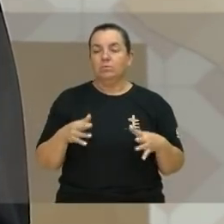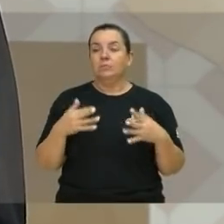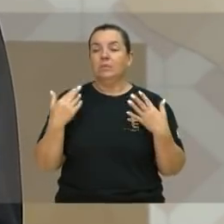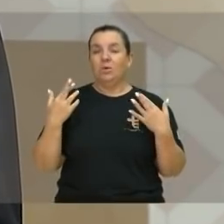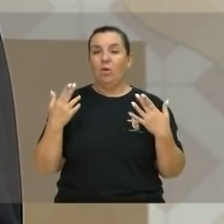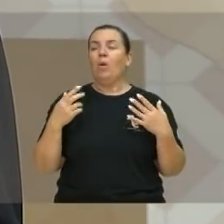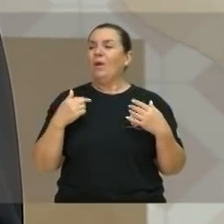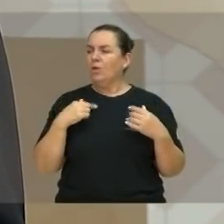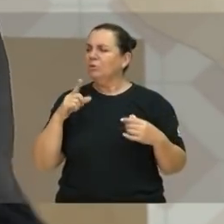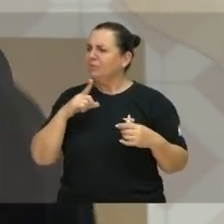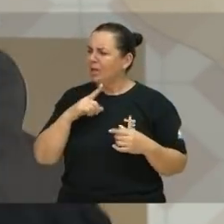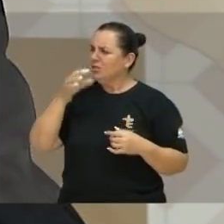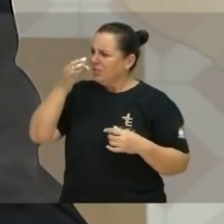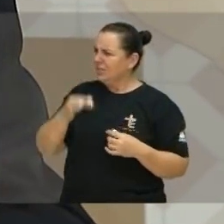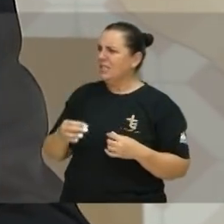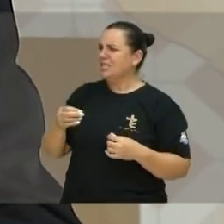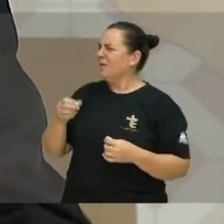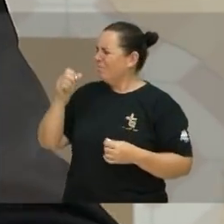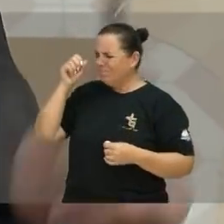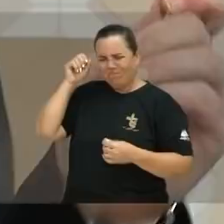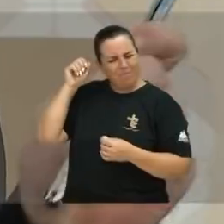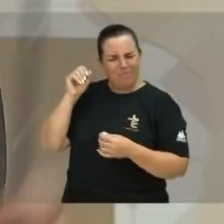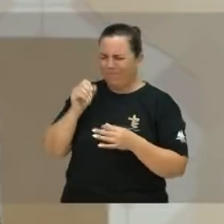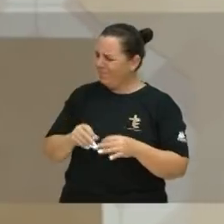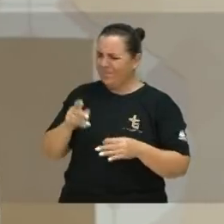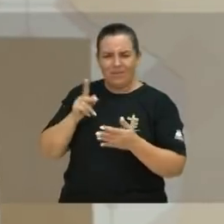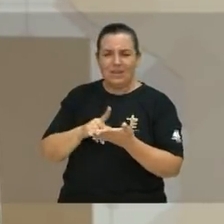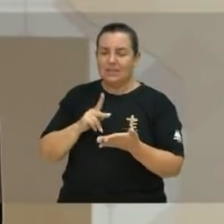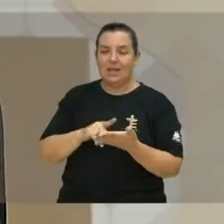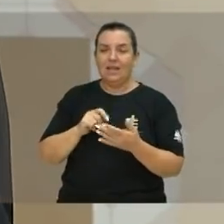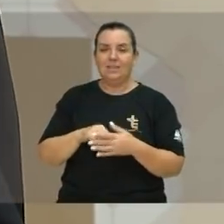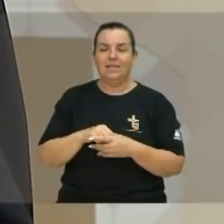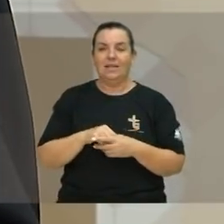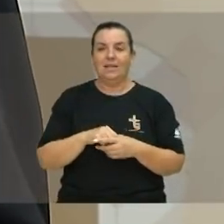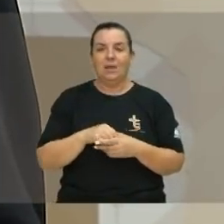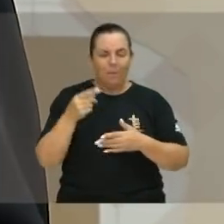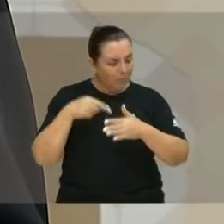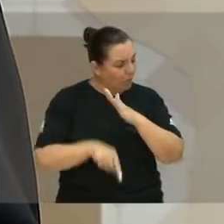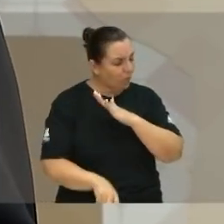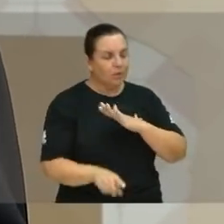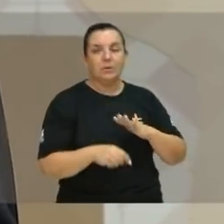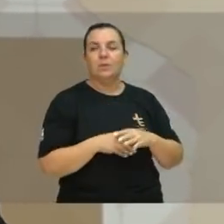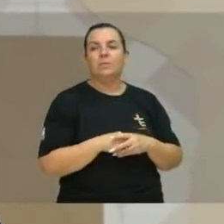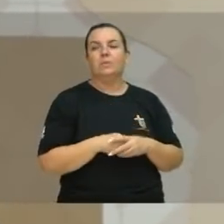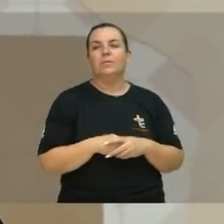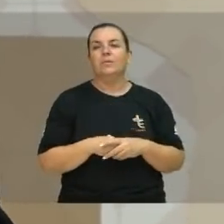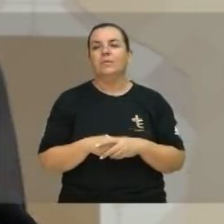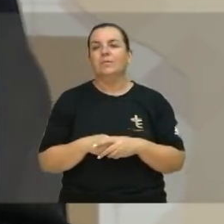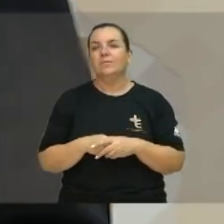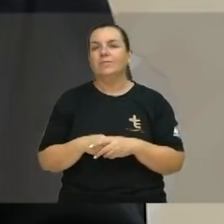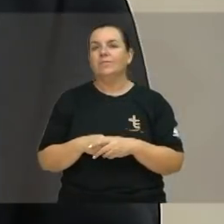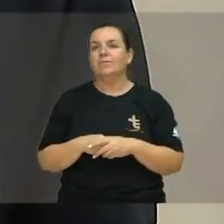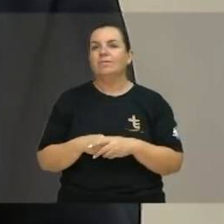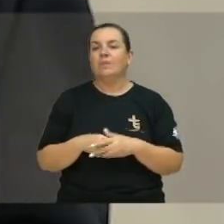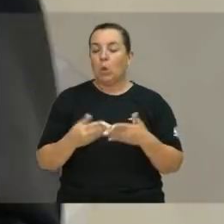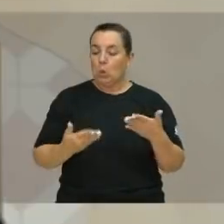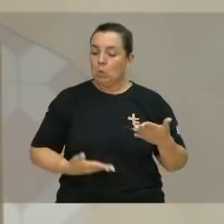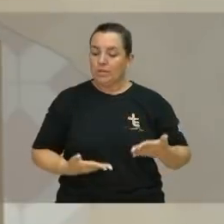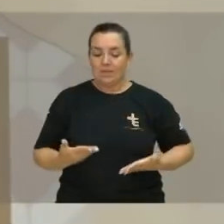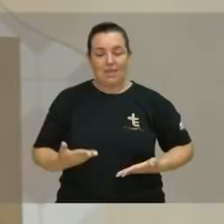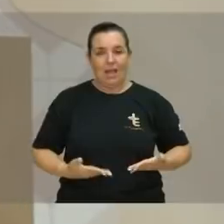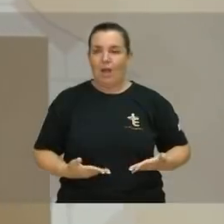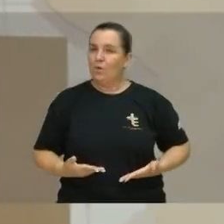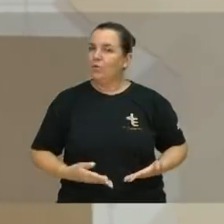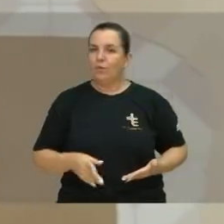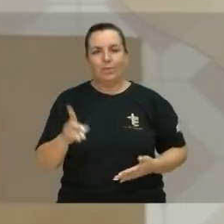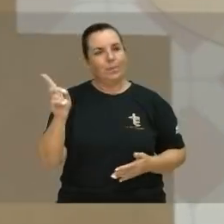solene o que quero falar e o que quero falar agora vou temos o servo não é maior do que o seu